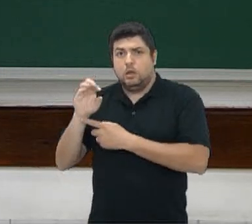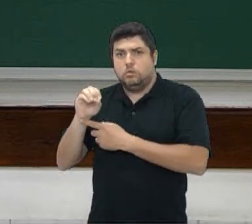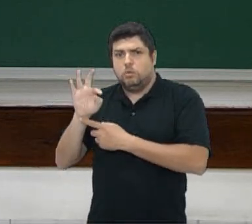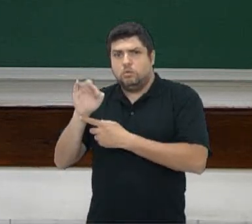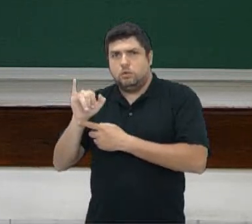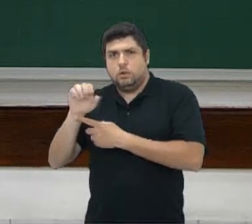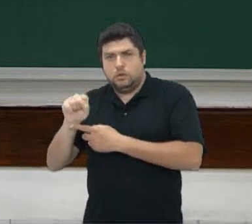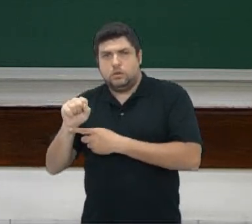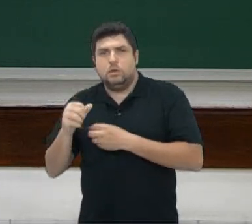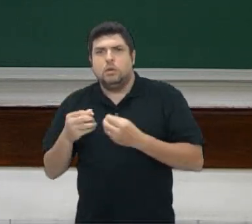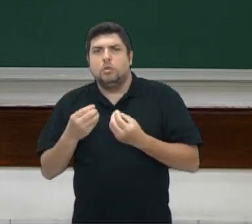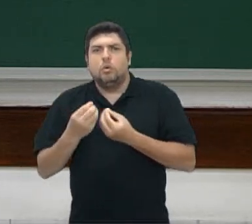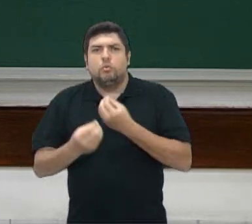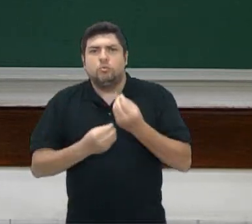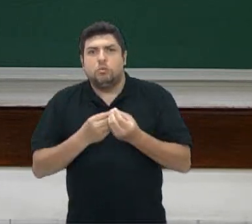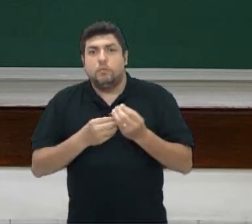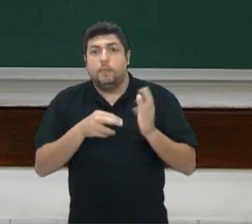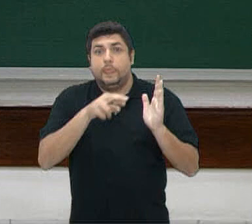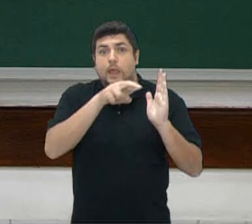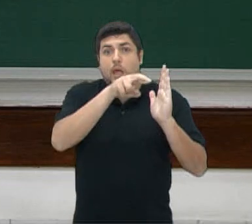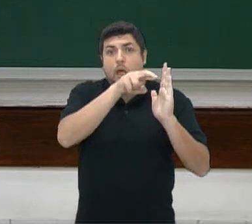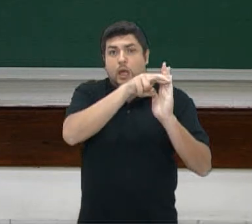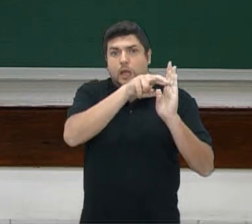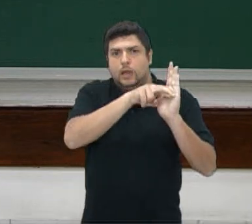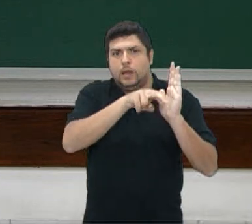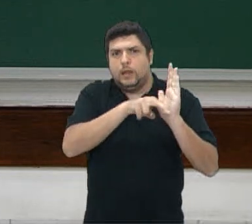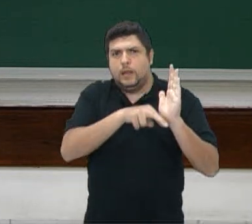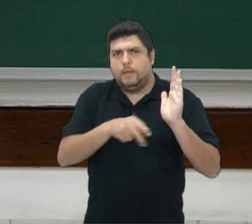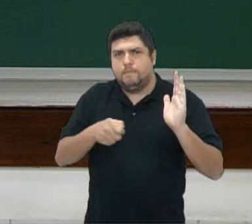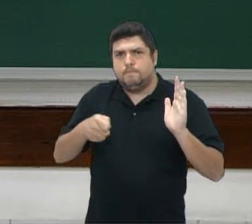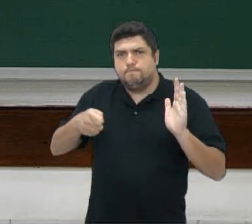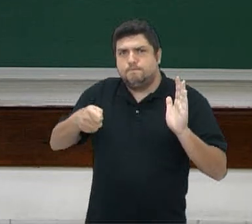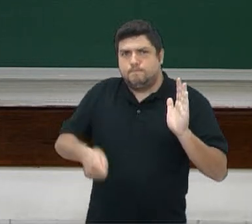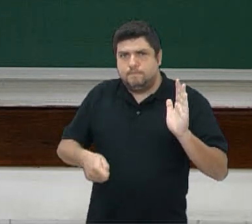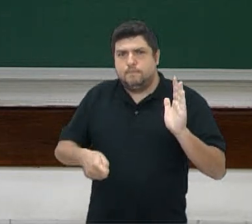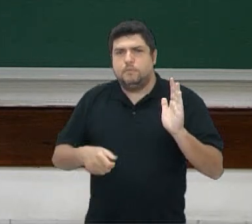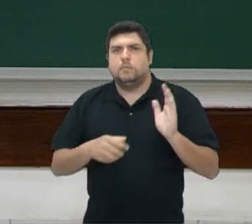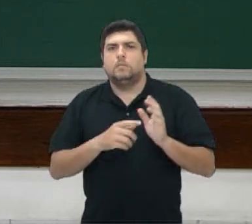de continuidade, de normatização extremamente explícitas.